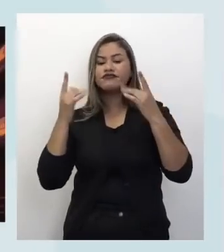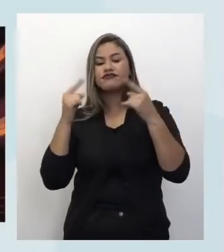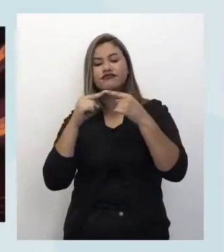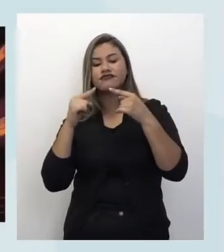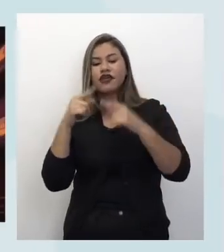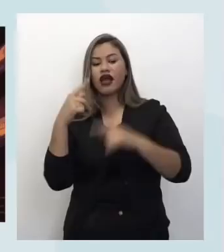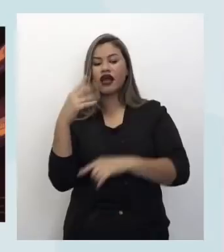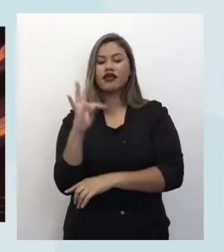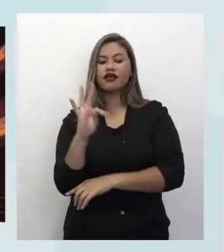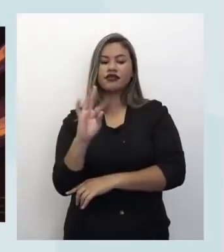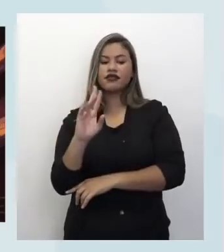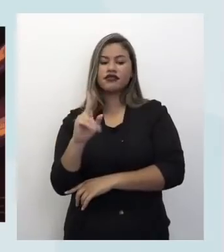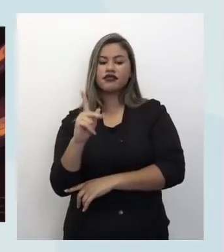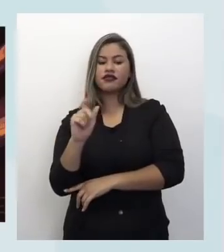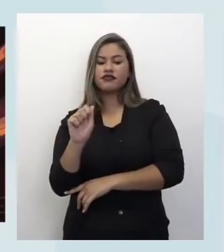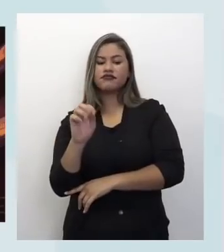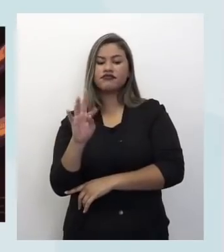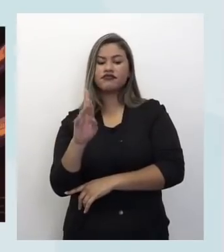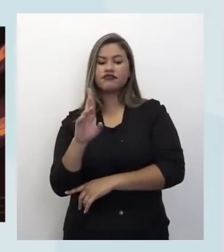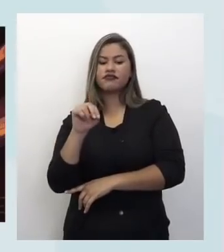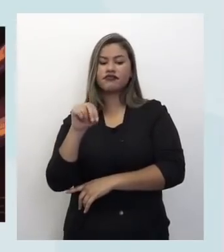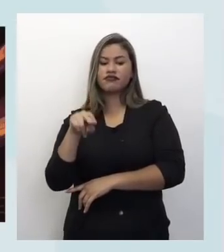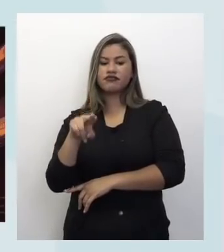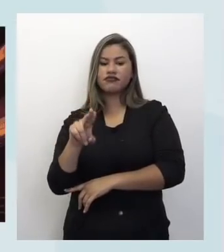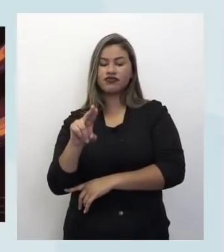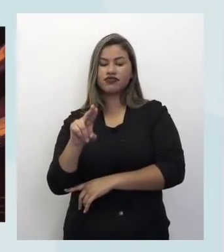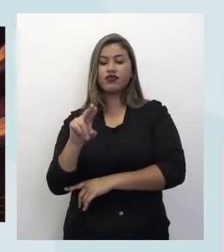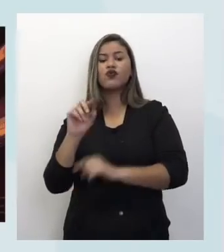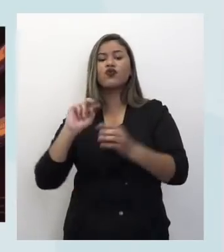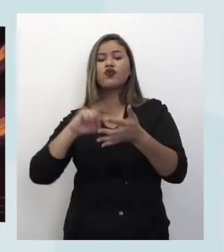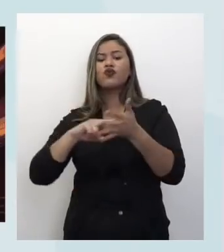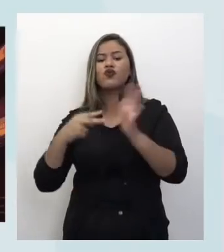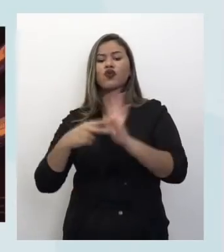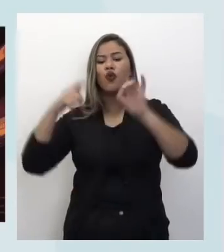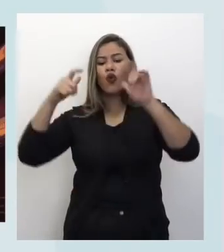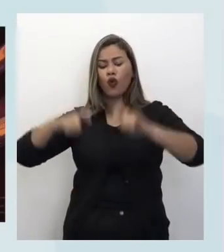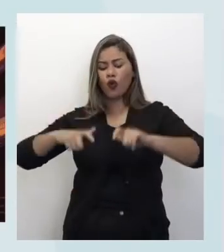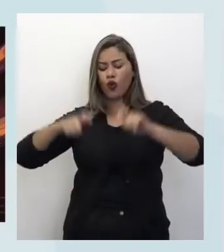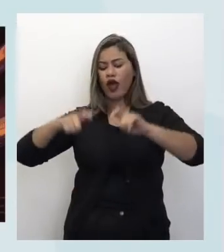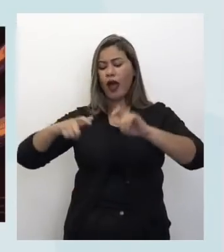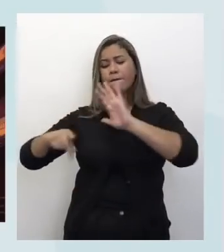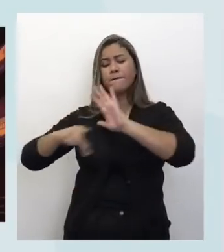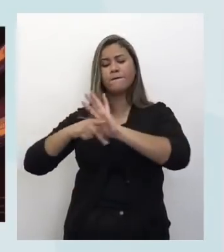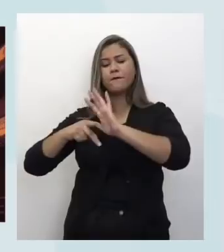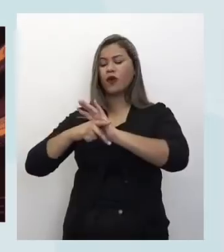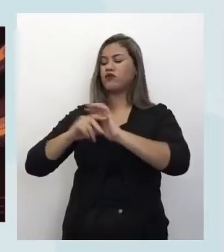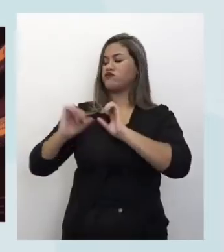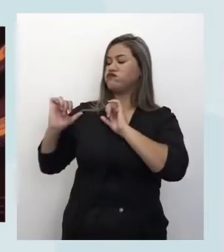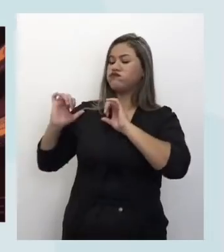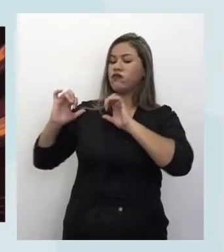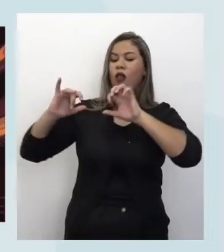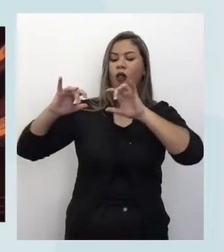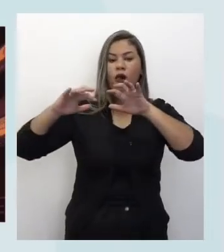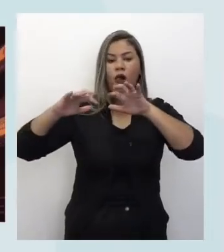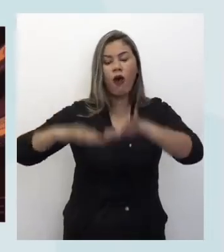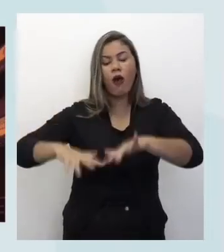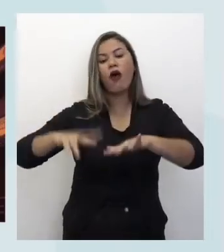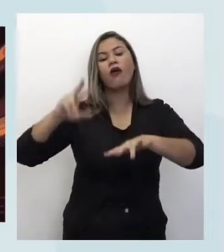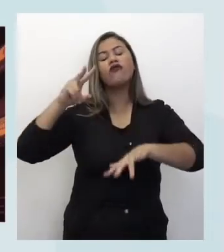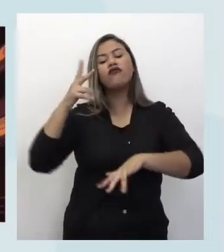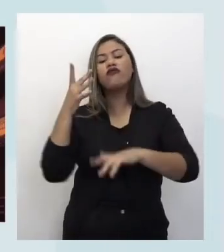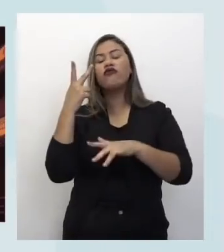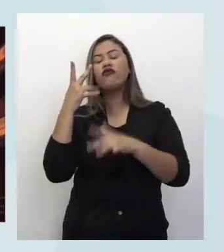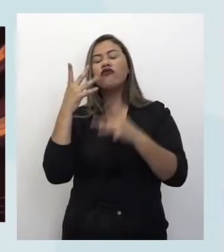comum onde as pessoas se reúnem para assistir um espetáculo. O teatro ele já existia nas civilizações antigas, em que se